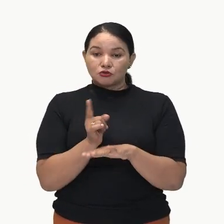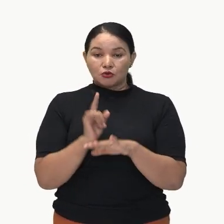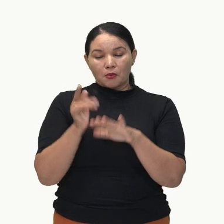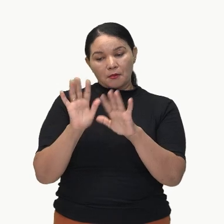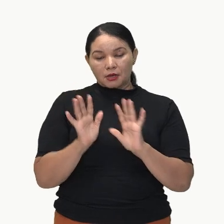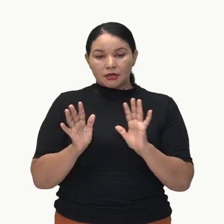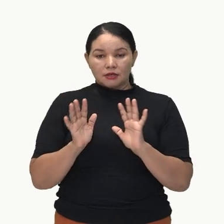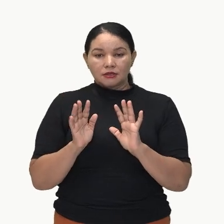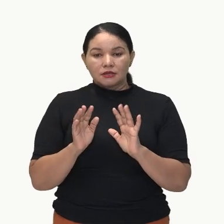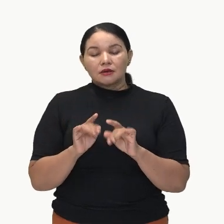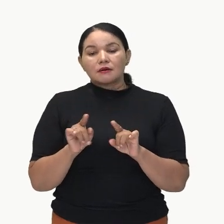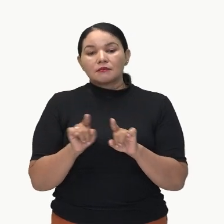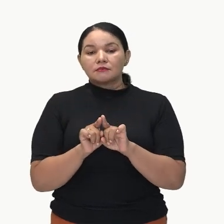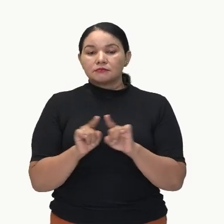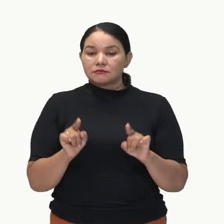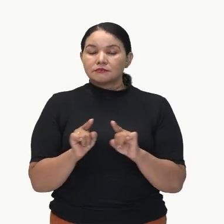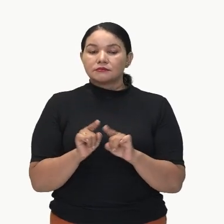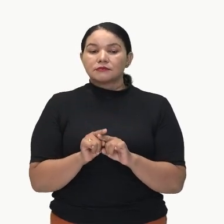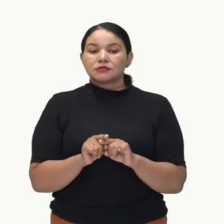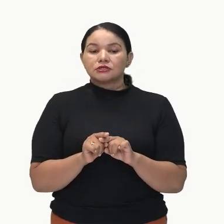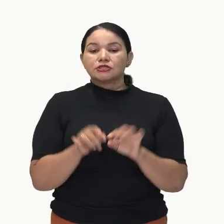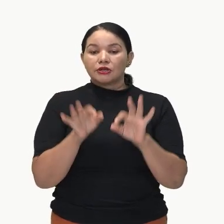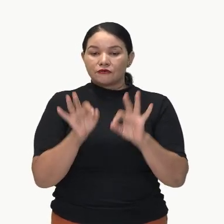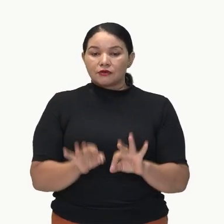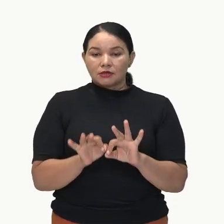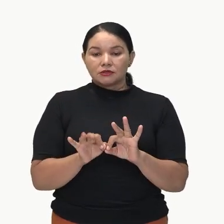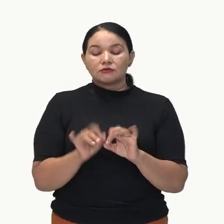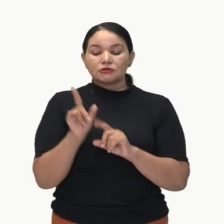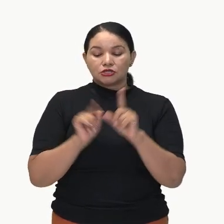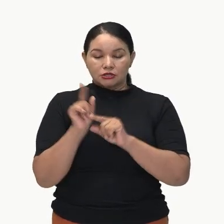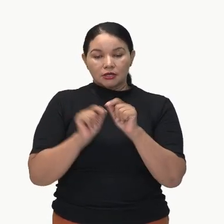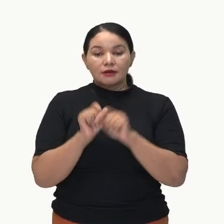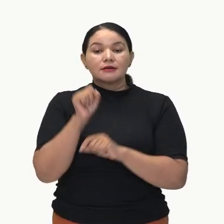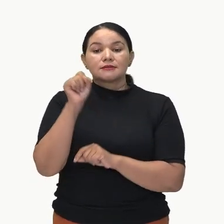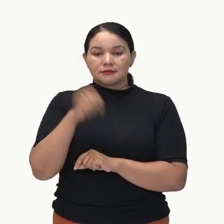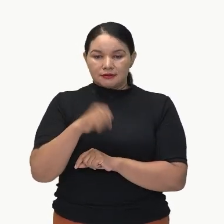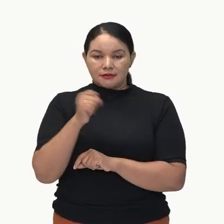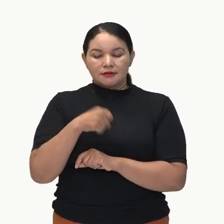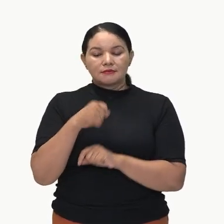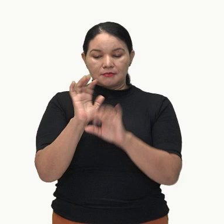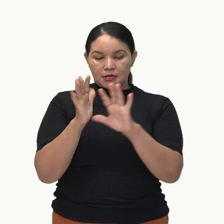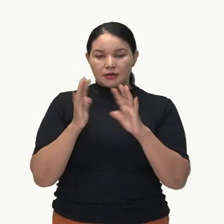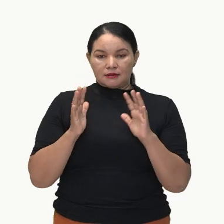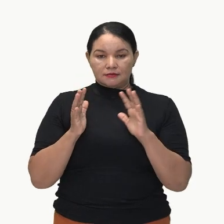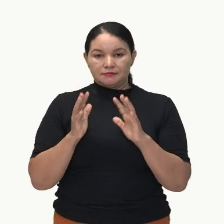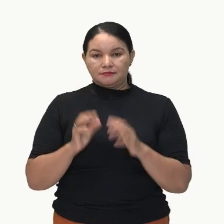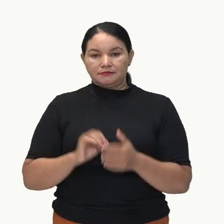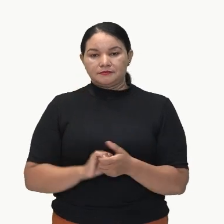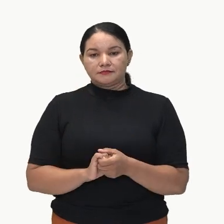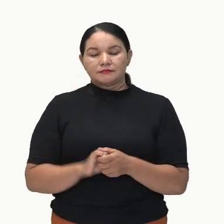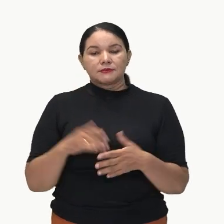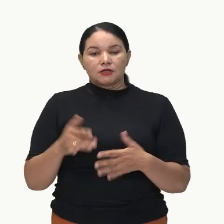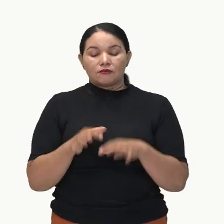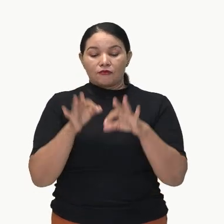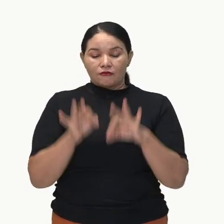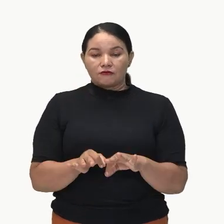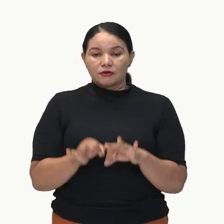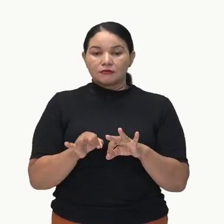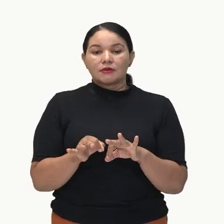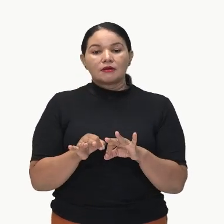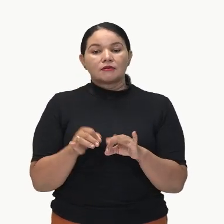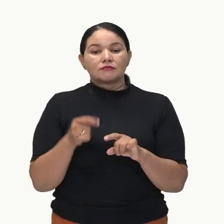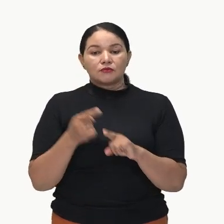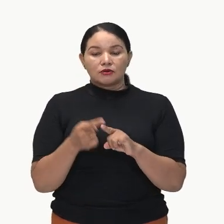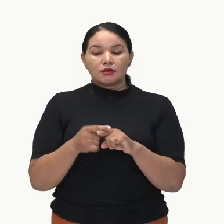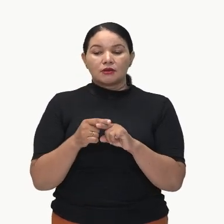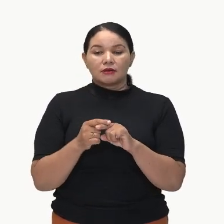não vá brilhar. E de afirmação, la estrella sí brilha. Então, ele afirma que essa estrela